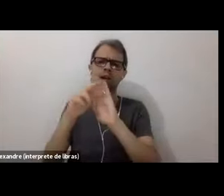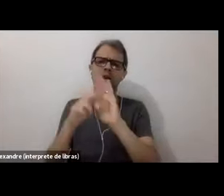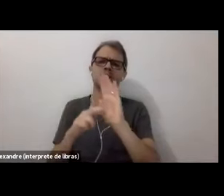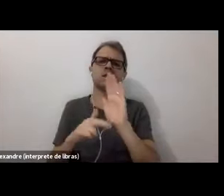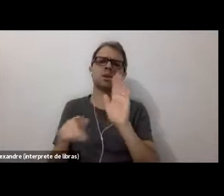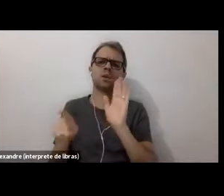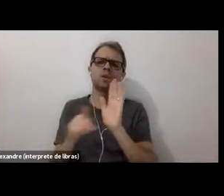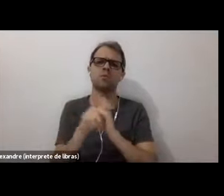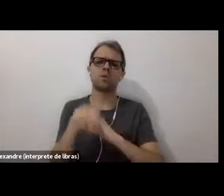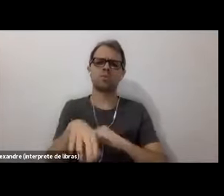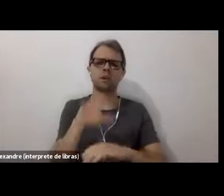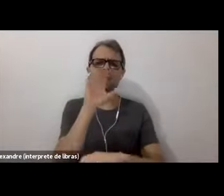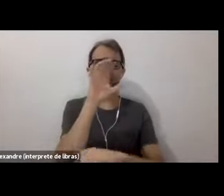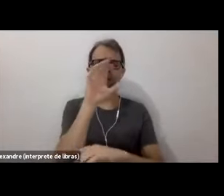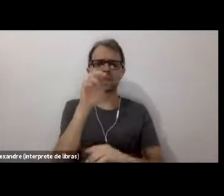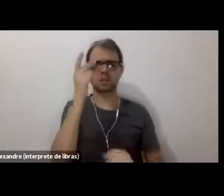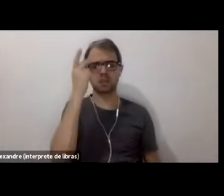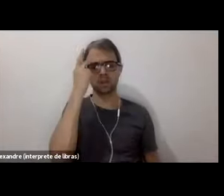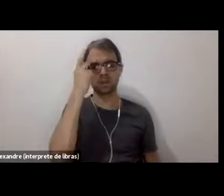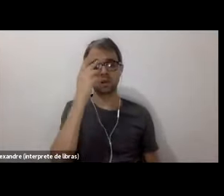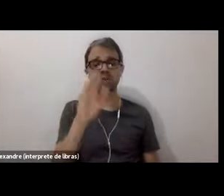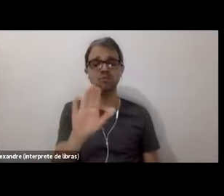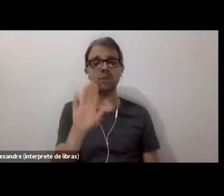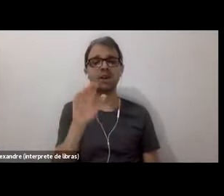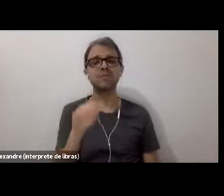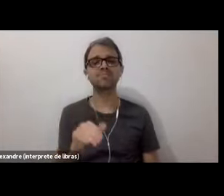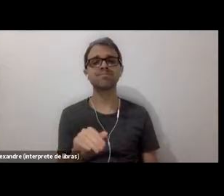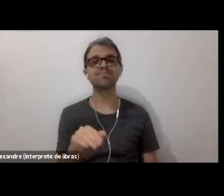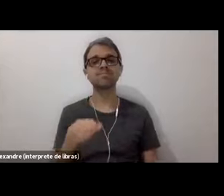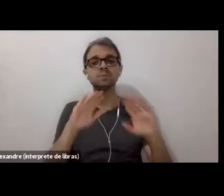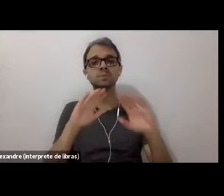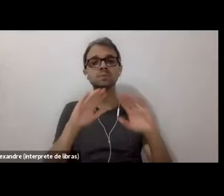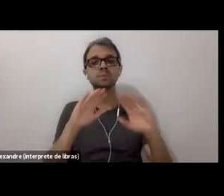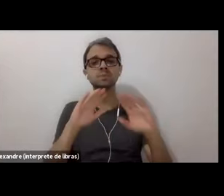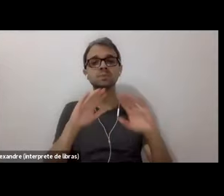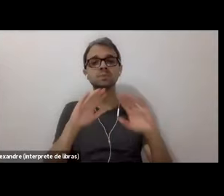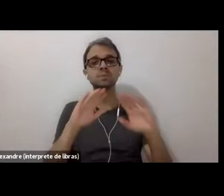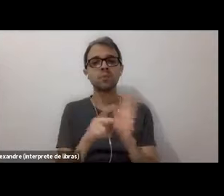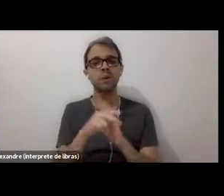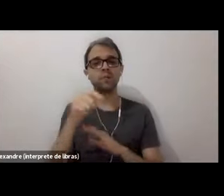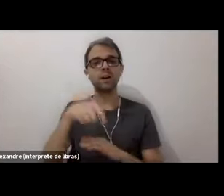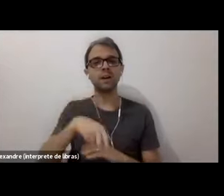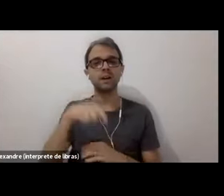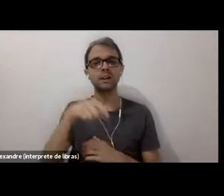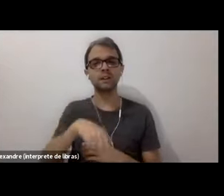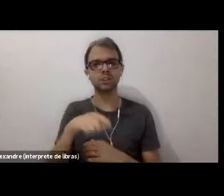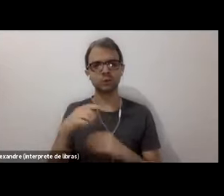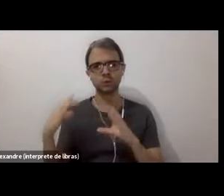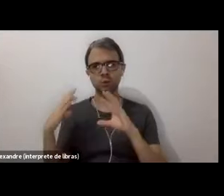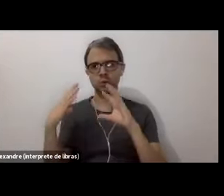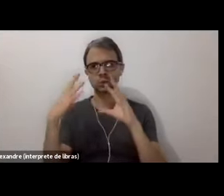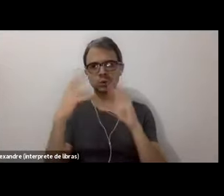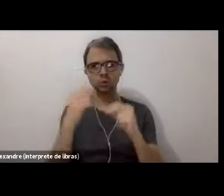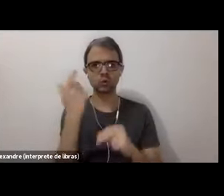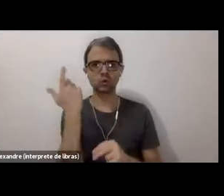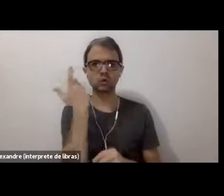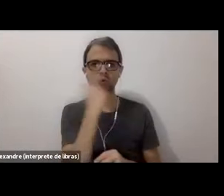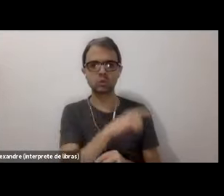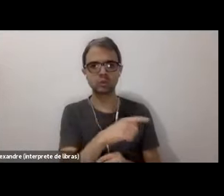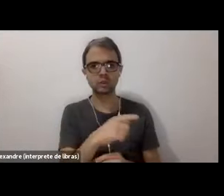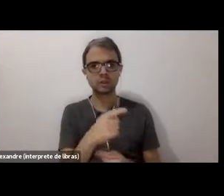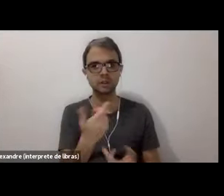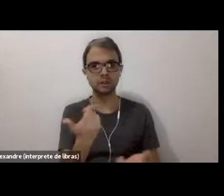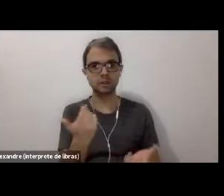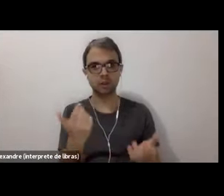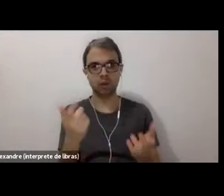né, quando a gente fala de colégio, que não são todos que conseguirão cumprir, né, as exigências necessárias. E mais, quando a